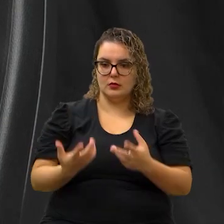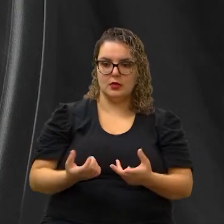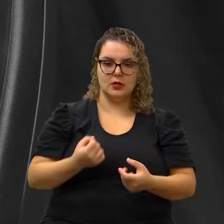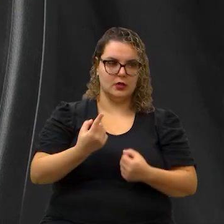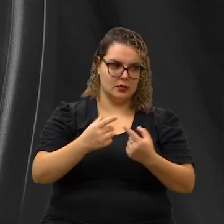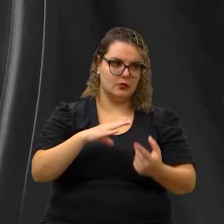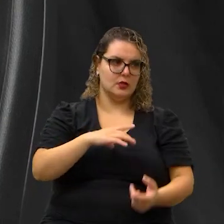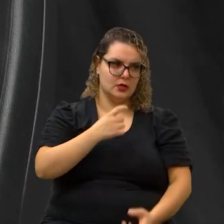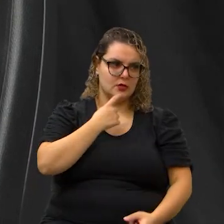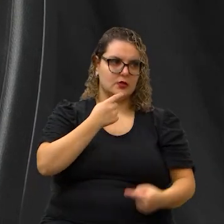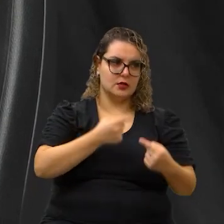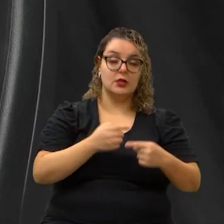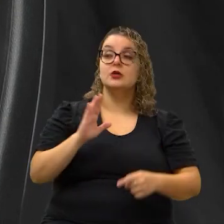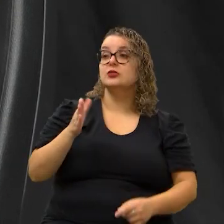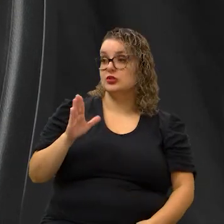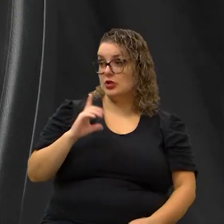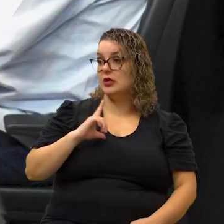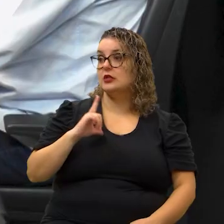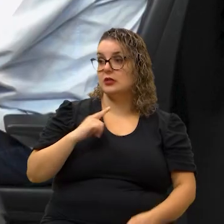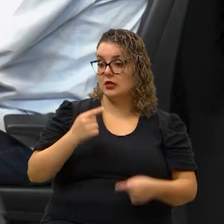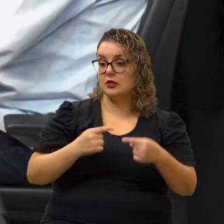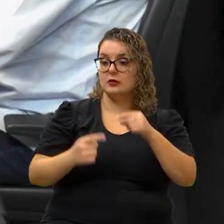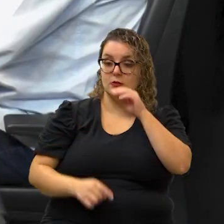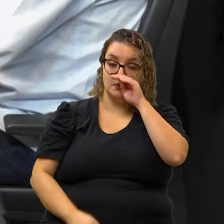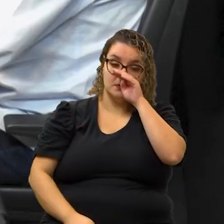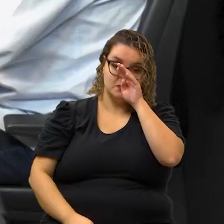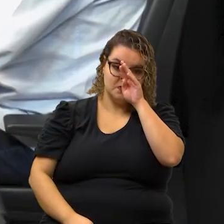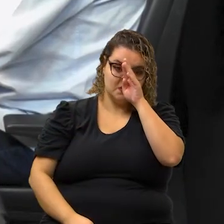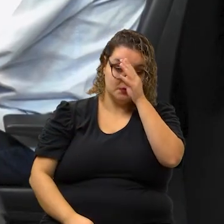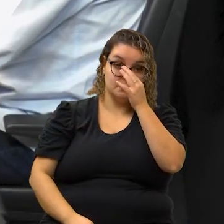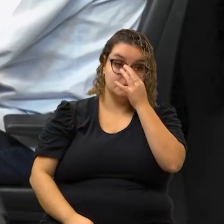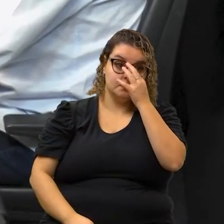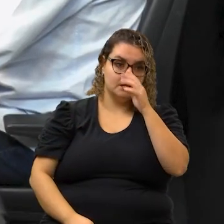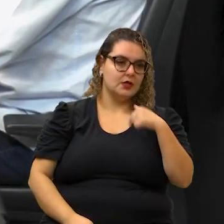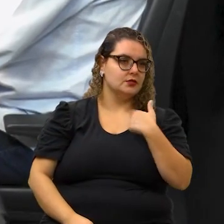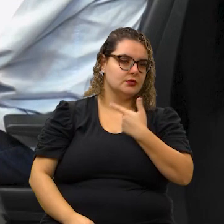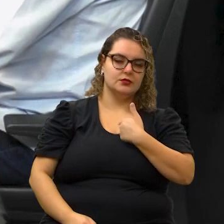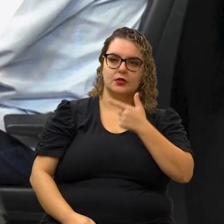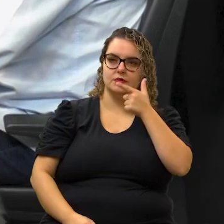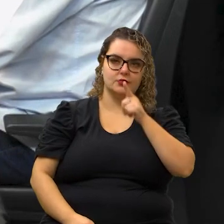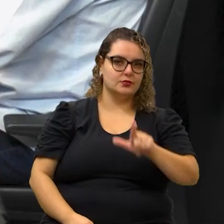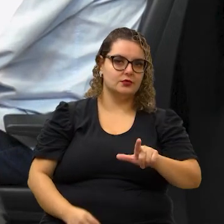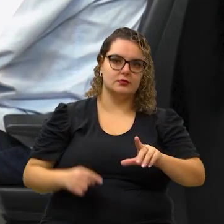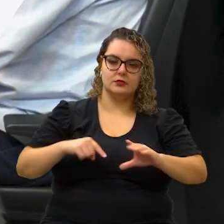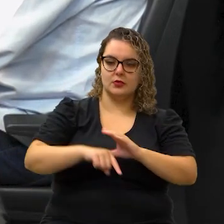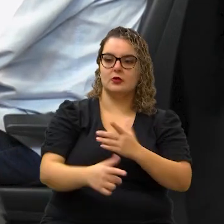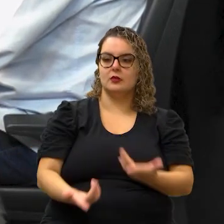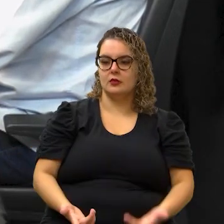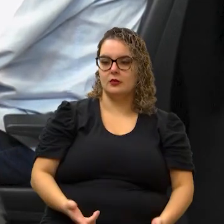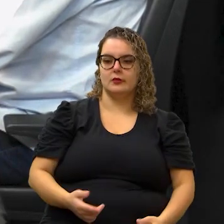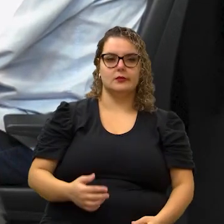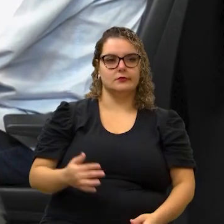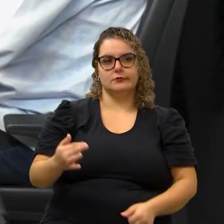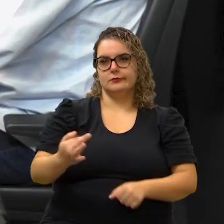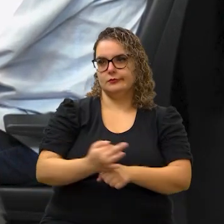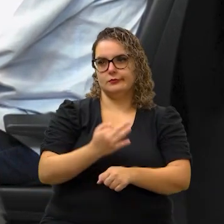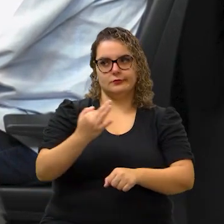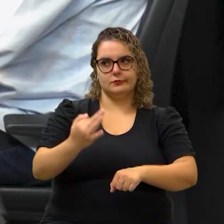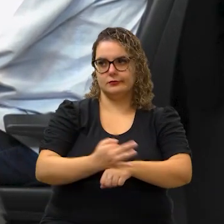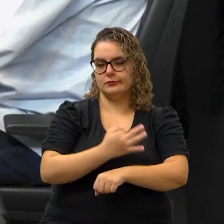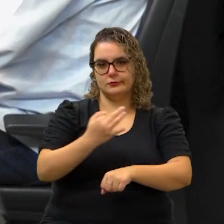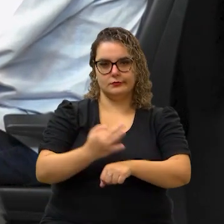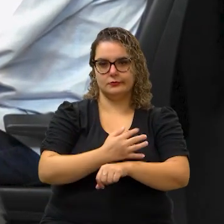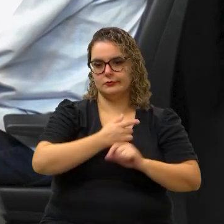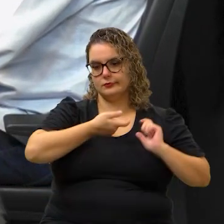homenagens. Em algumas cidades já tem essa discussão. Já tem essa discussão. Mas nós não conseguimos avançar em direção a isso por conta